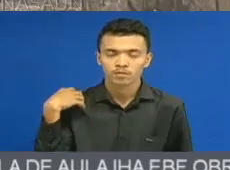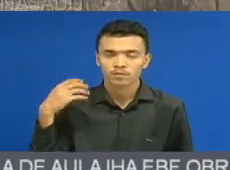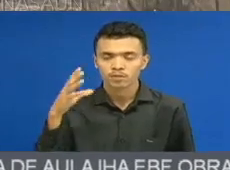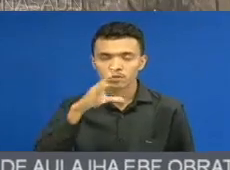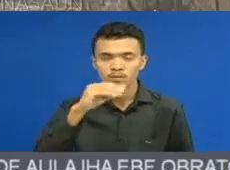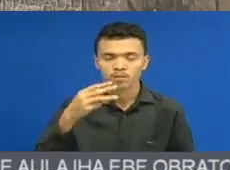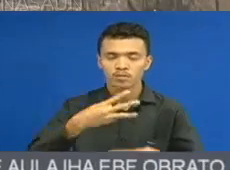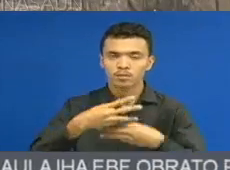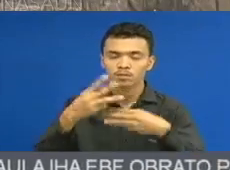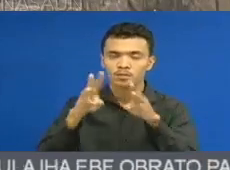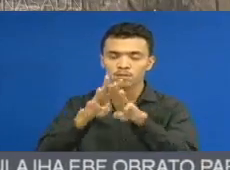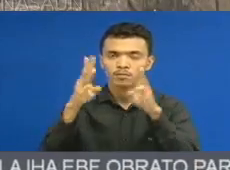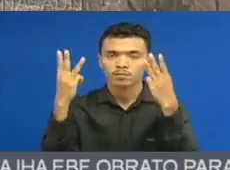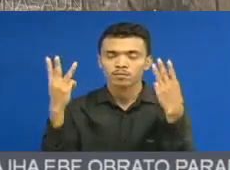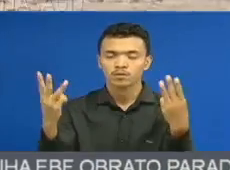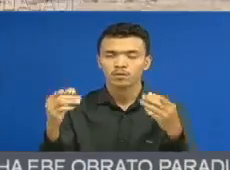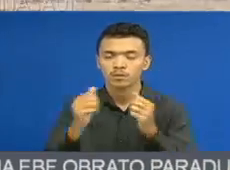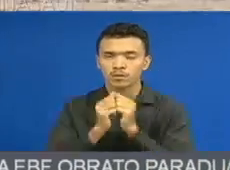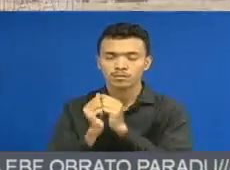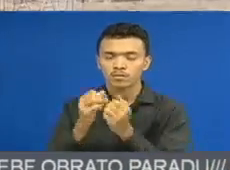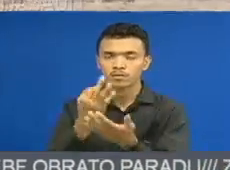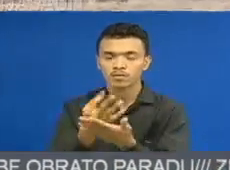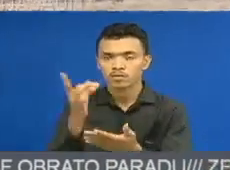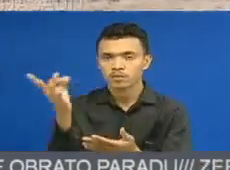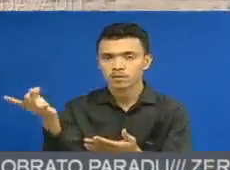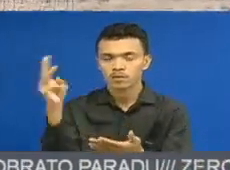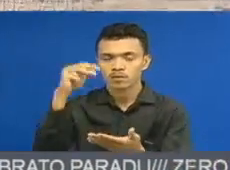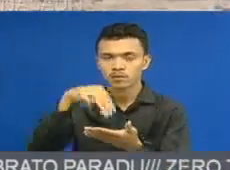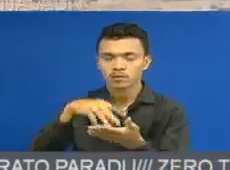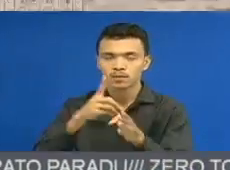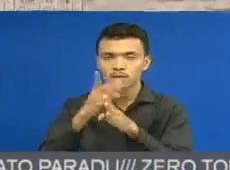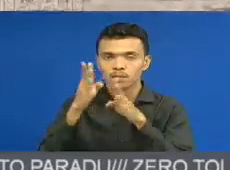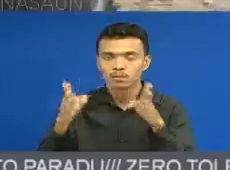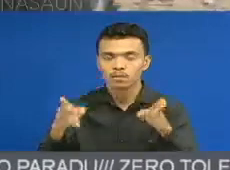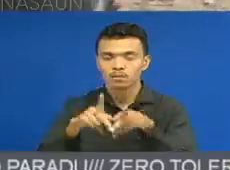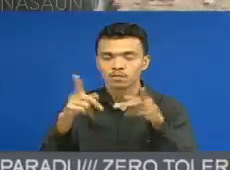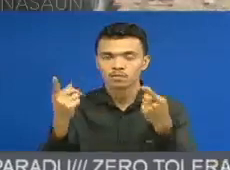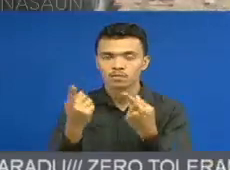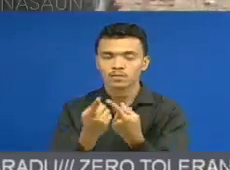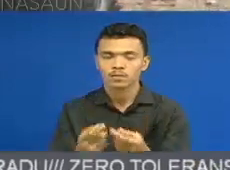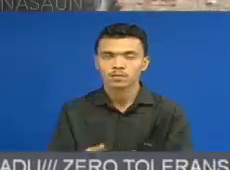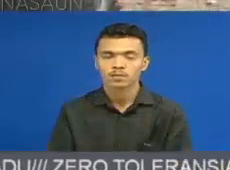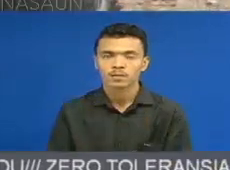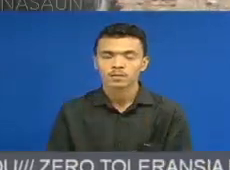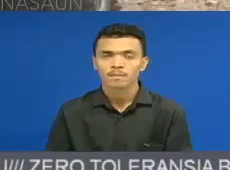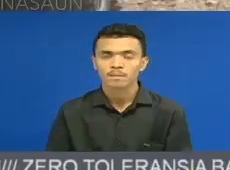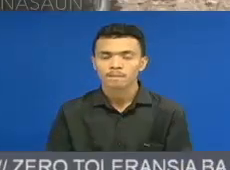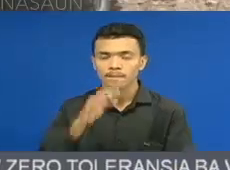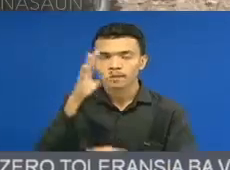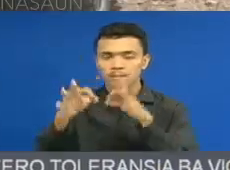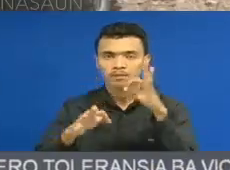maka o total ne osang maka 88,000. Representante direktur companhia Mercy Marcel Bere